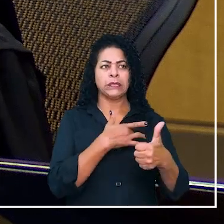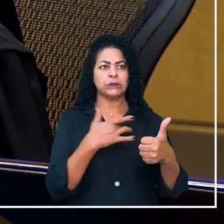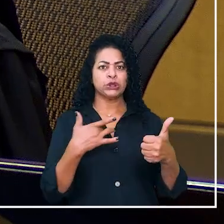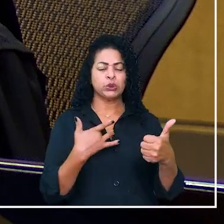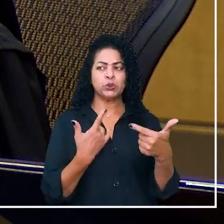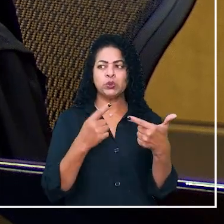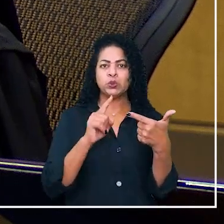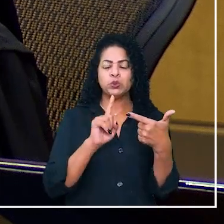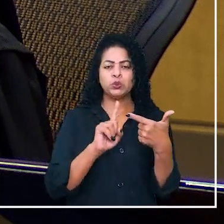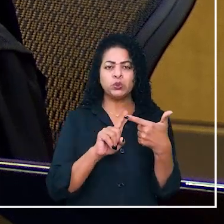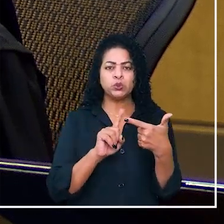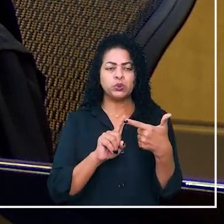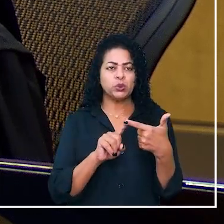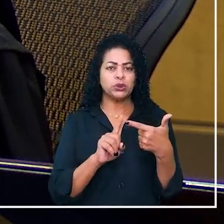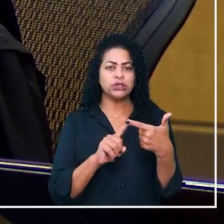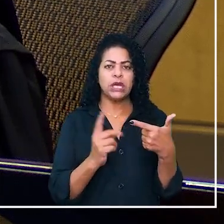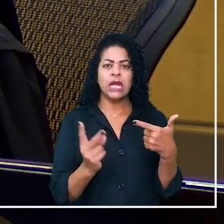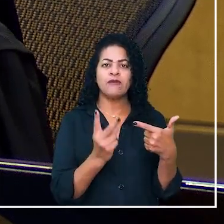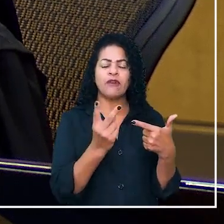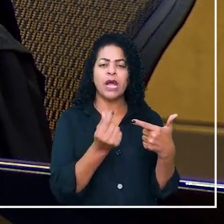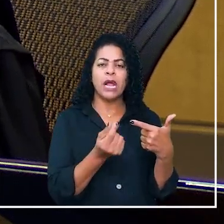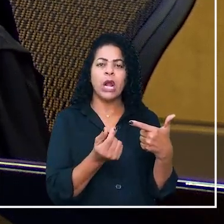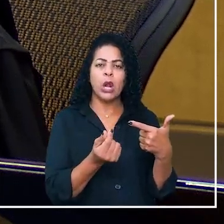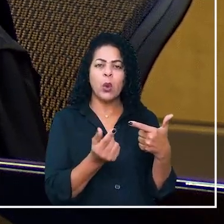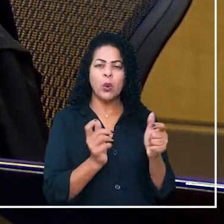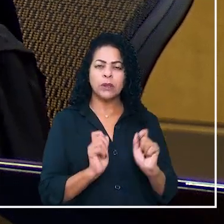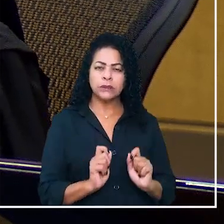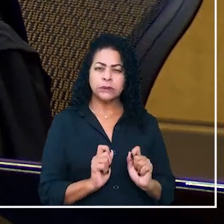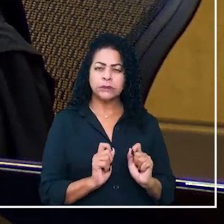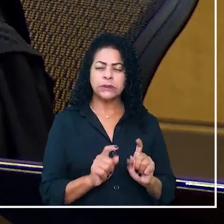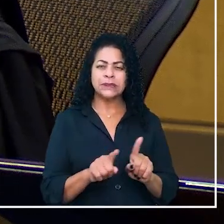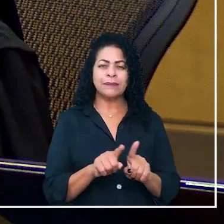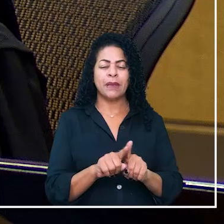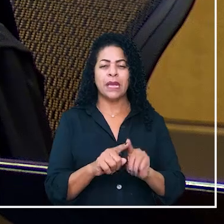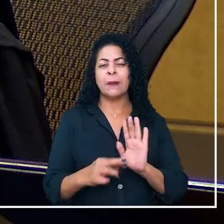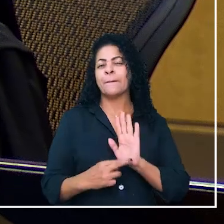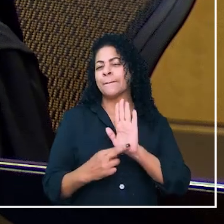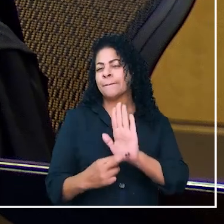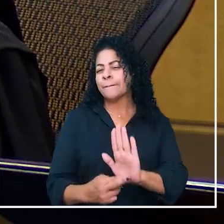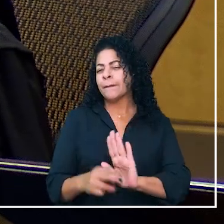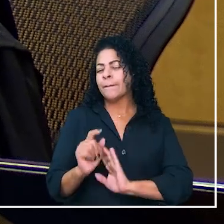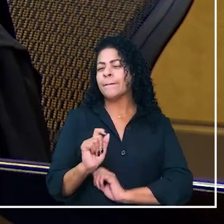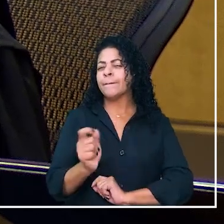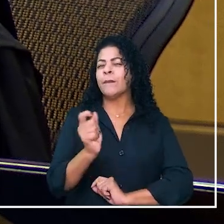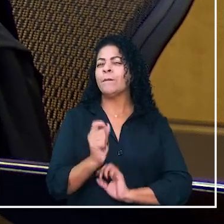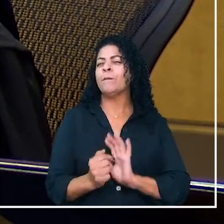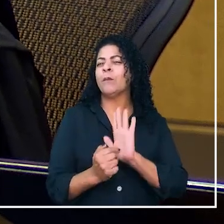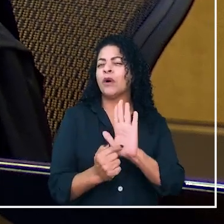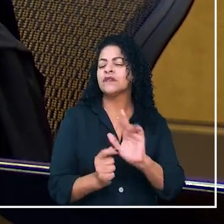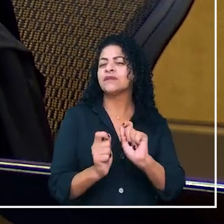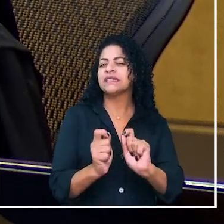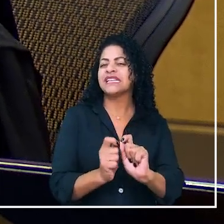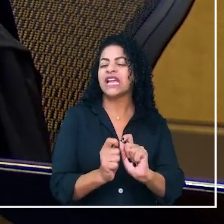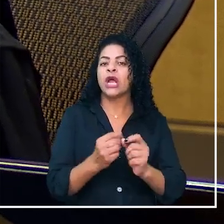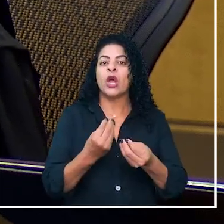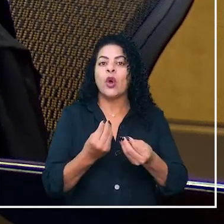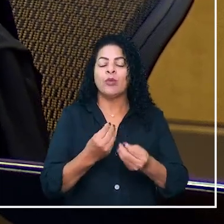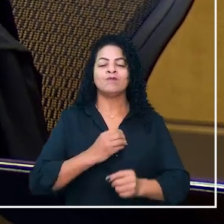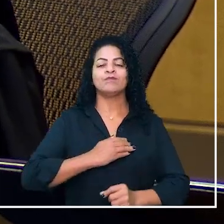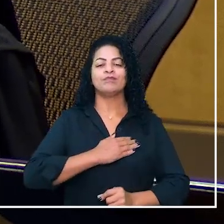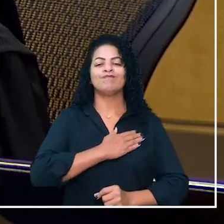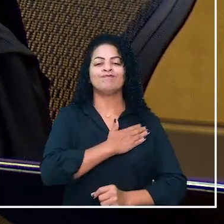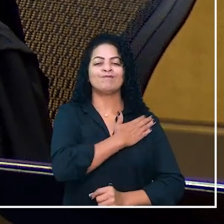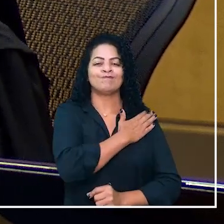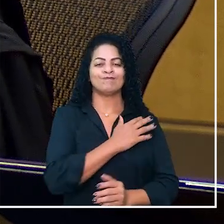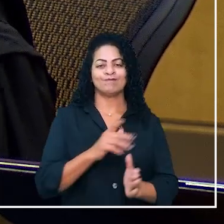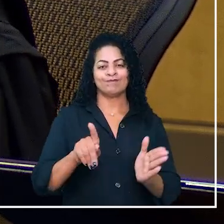saúde e valores mais, corresponderia talvez até uma forma de